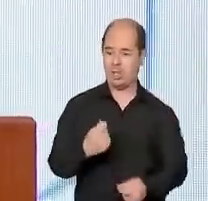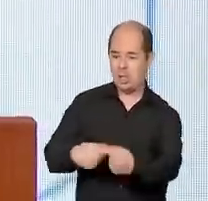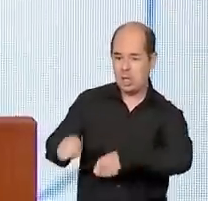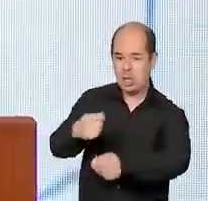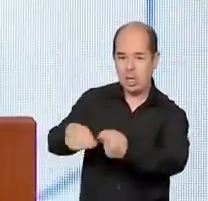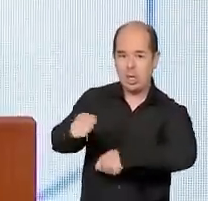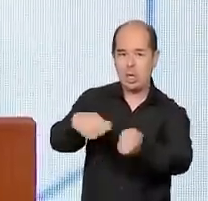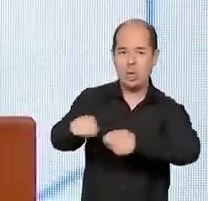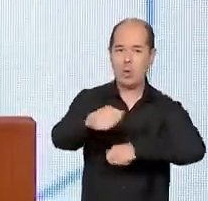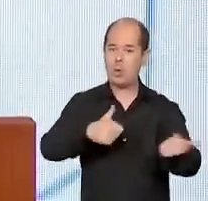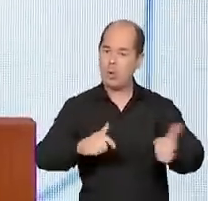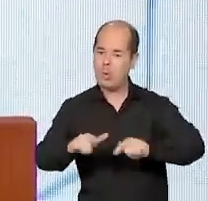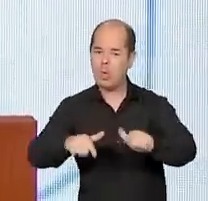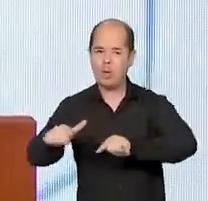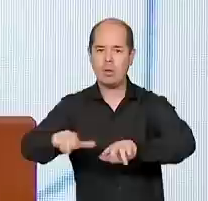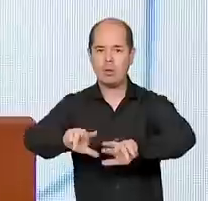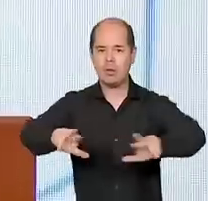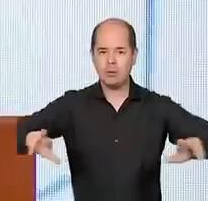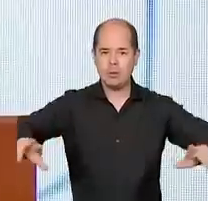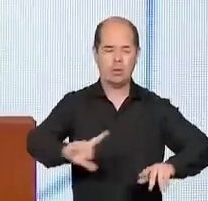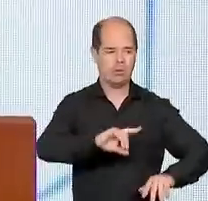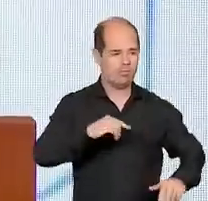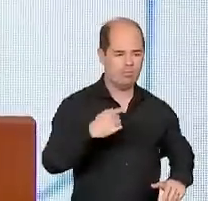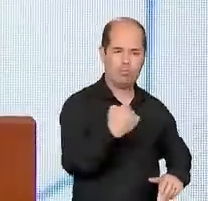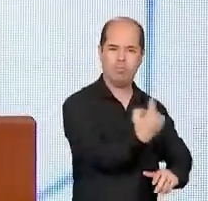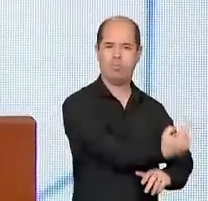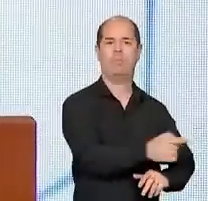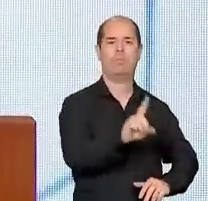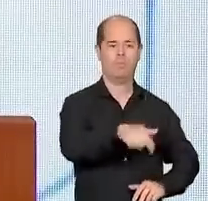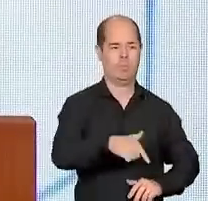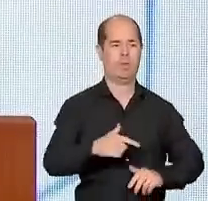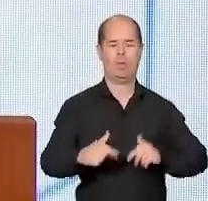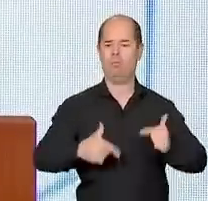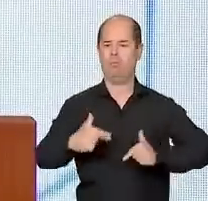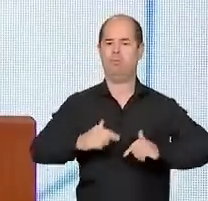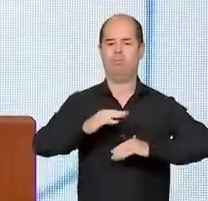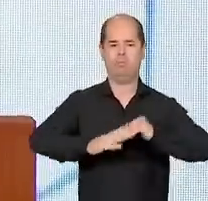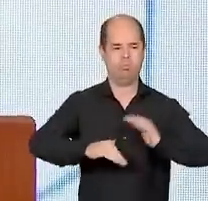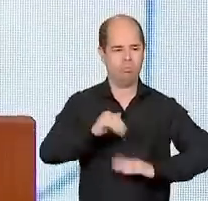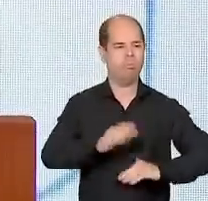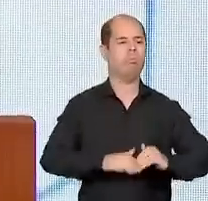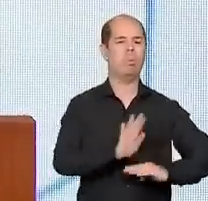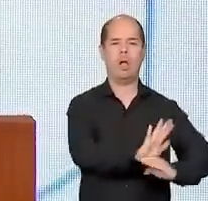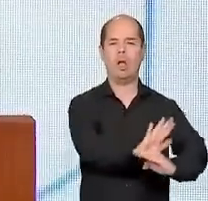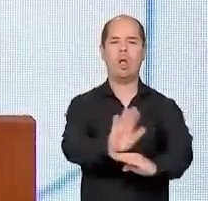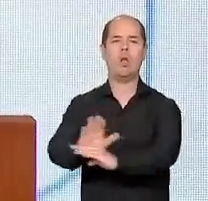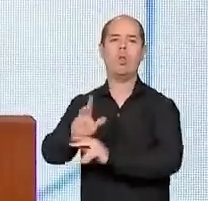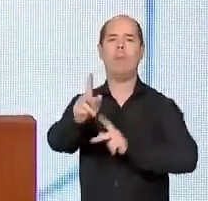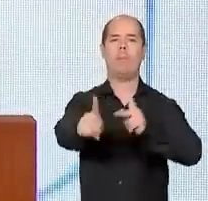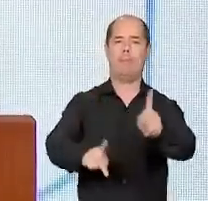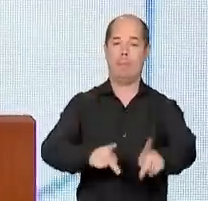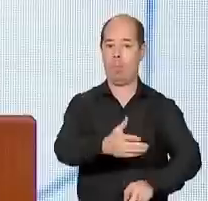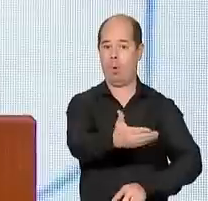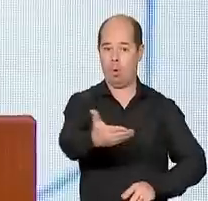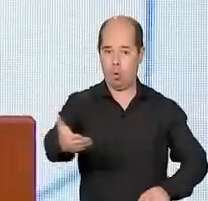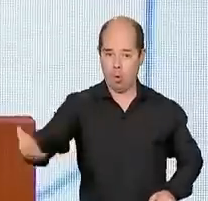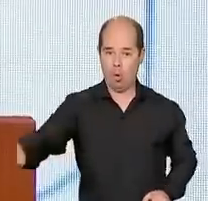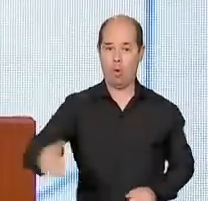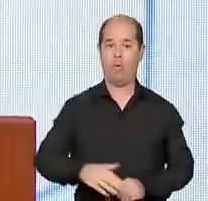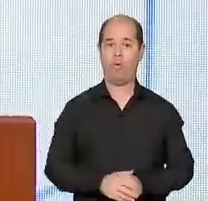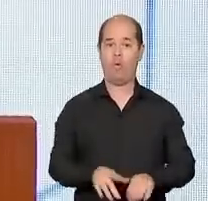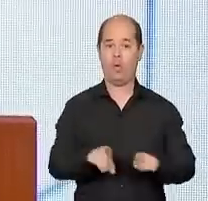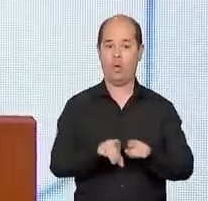nosso país a serviço das necessidades da saúde do povo, da valorização do trabalho